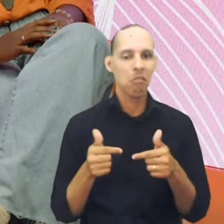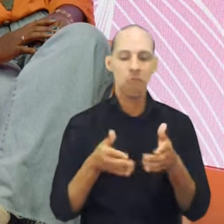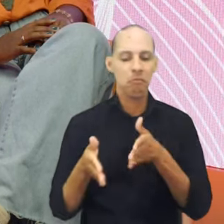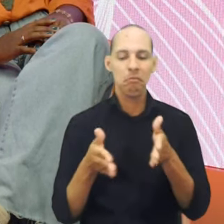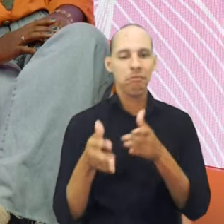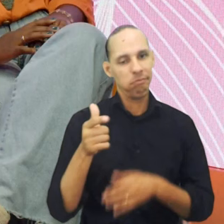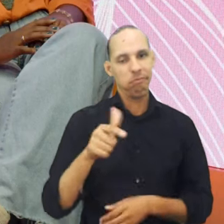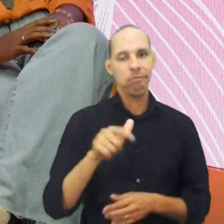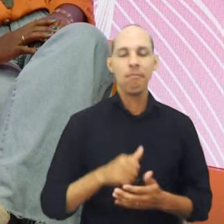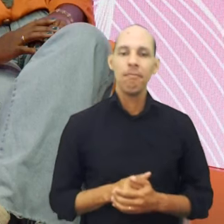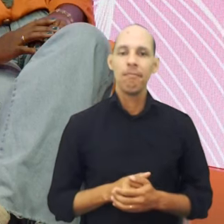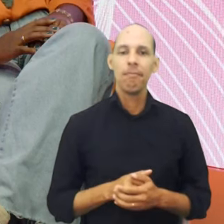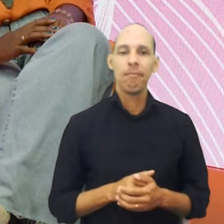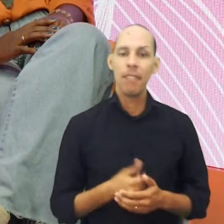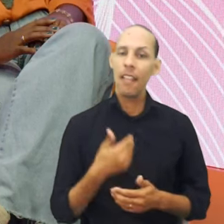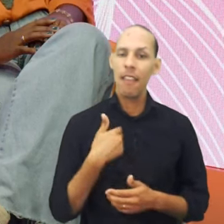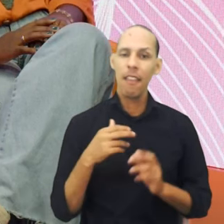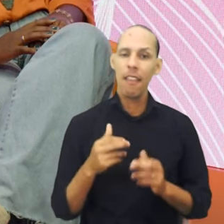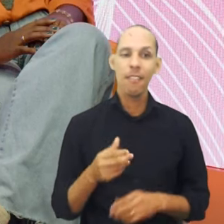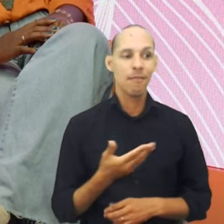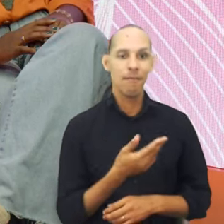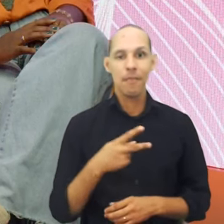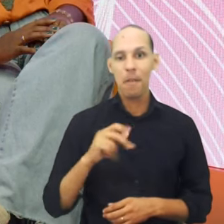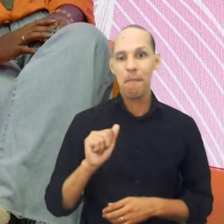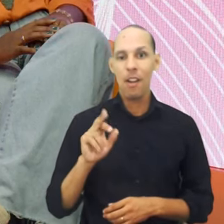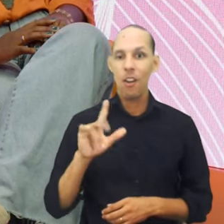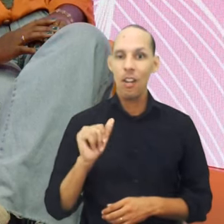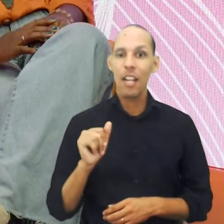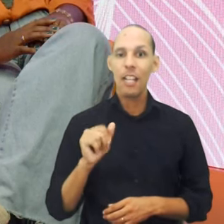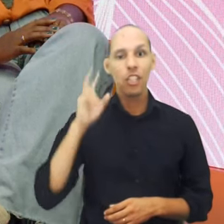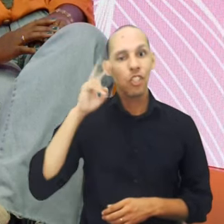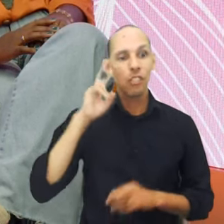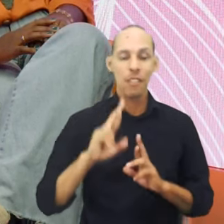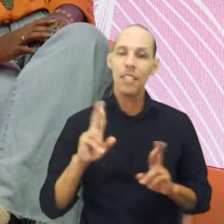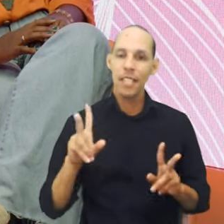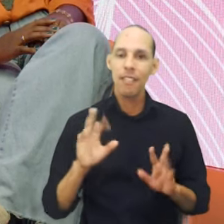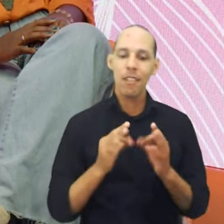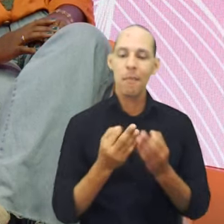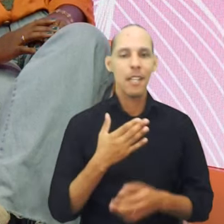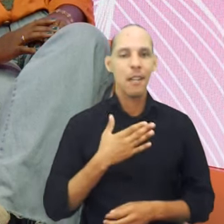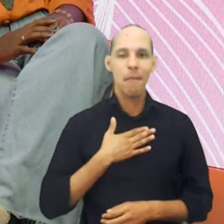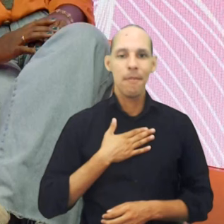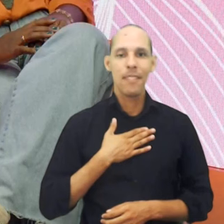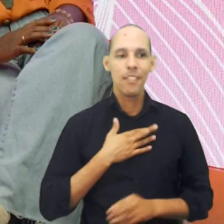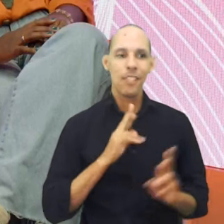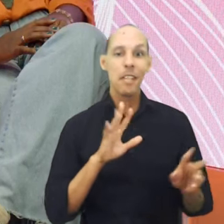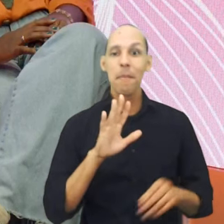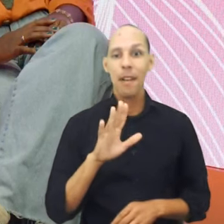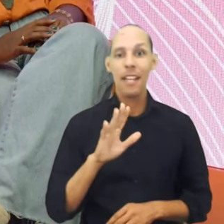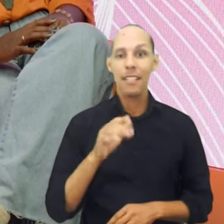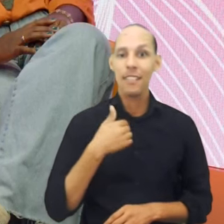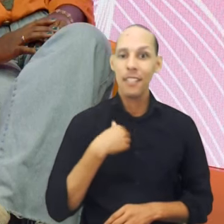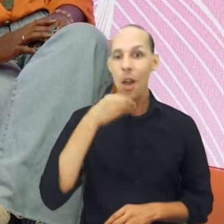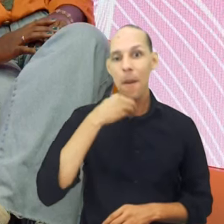trajetória. E eu diferente da Paula, e aí é uma história ao contrário mesmo, não tinha na família, e empreendi por oportunidade, assim.